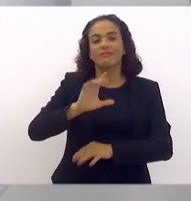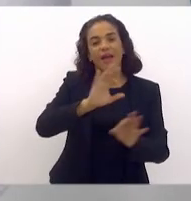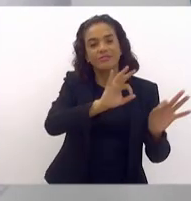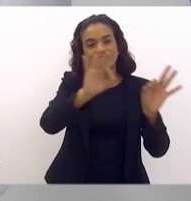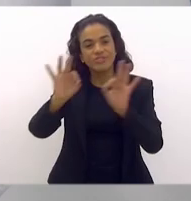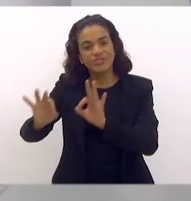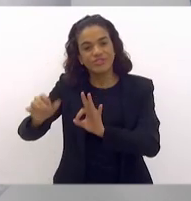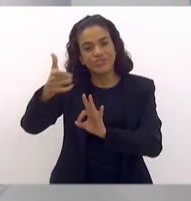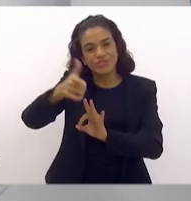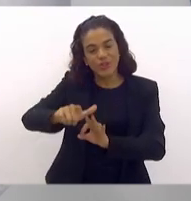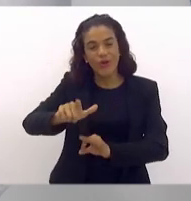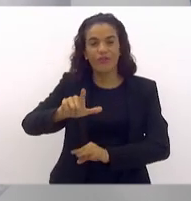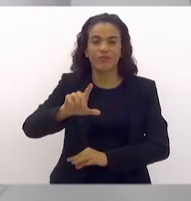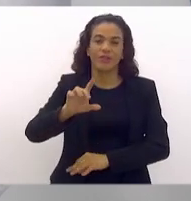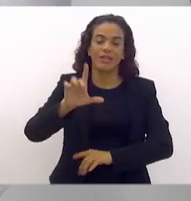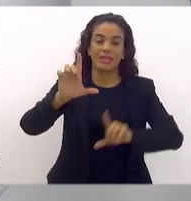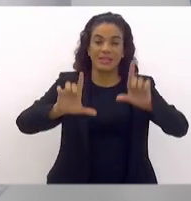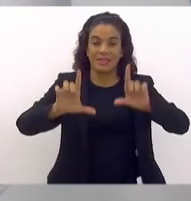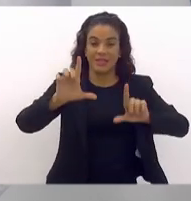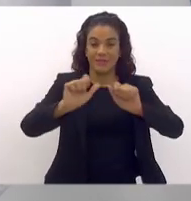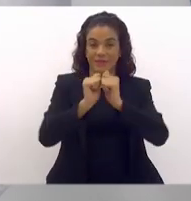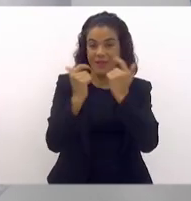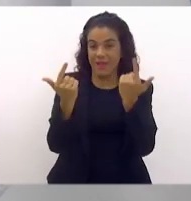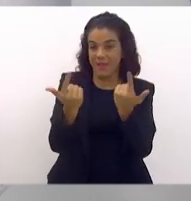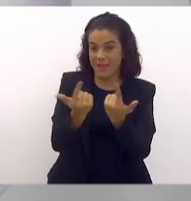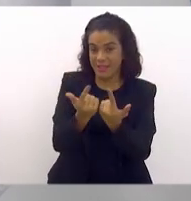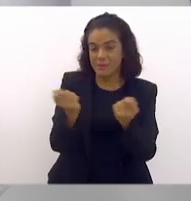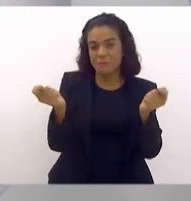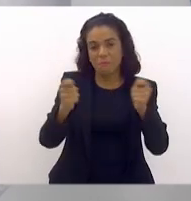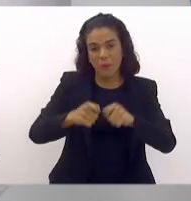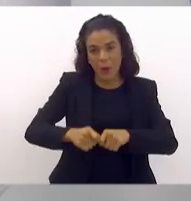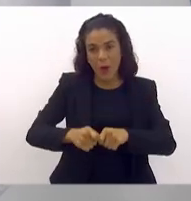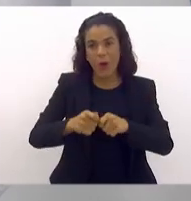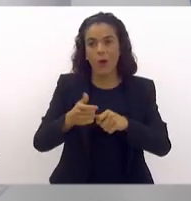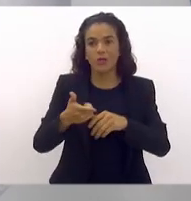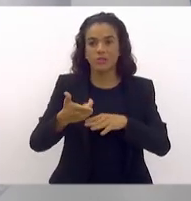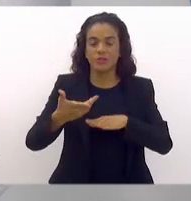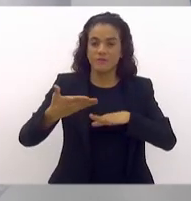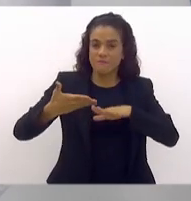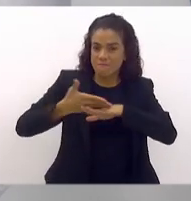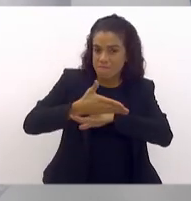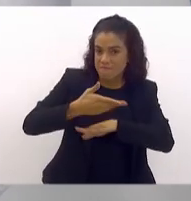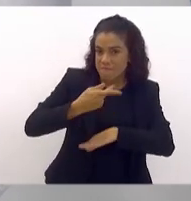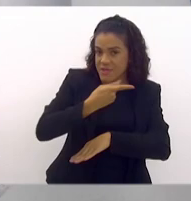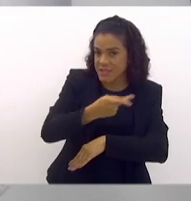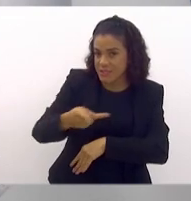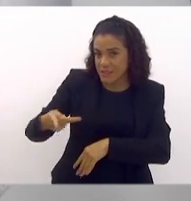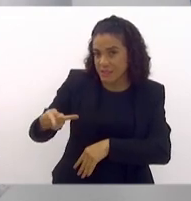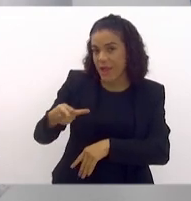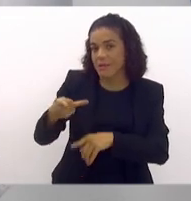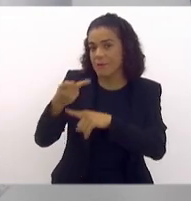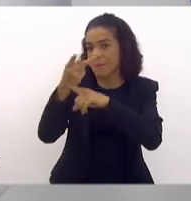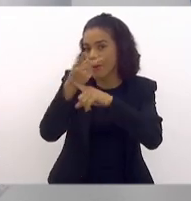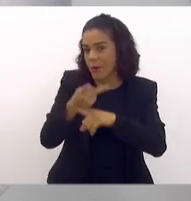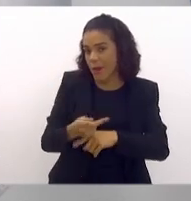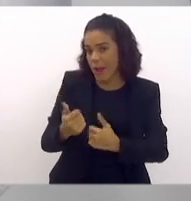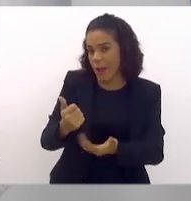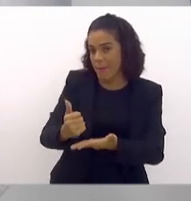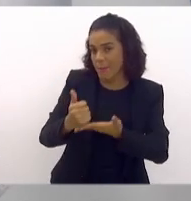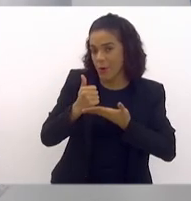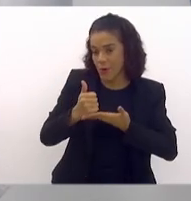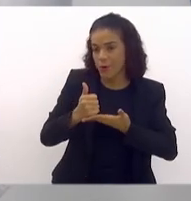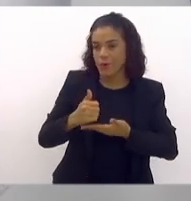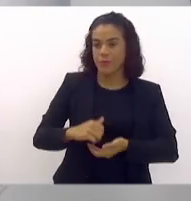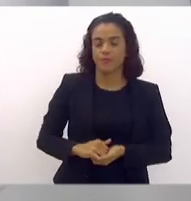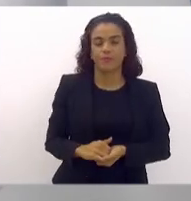Alerge como é possível visitar a sua página, a página da sua organização, buscar as ferramentas de apoio. Fique à vontade, por